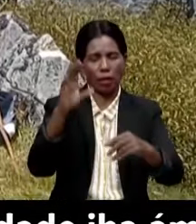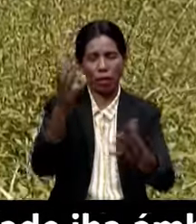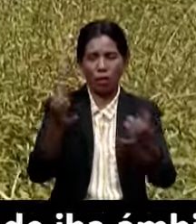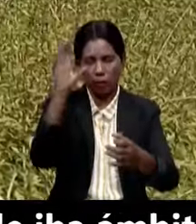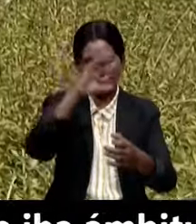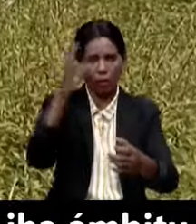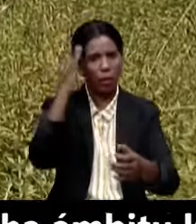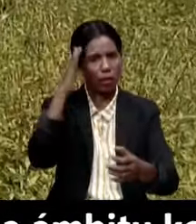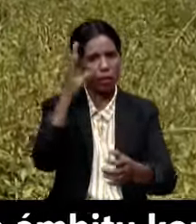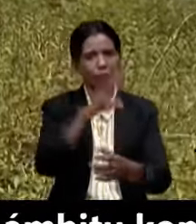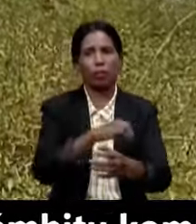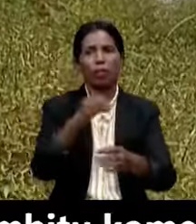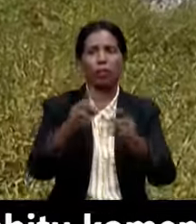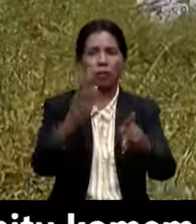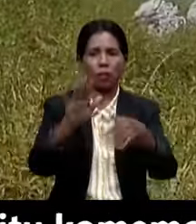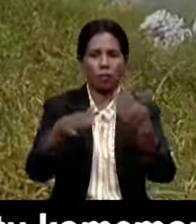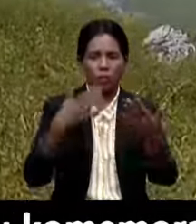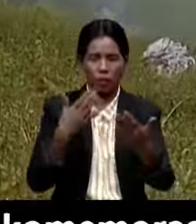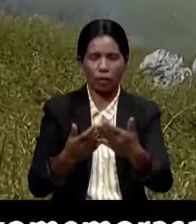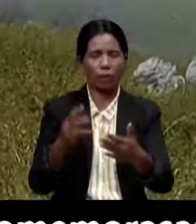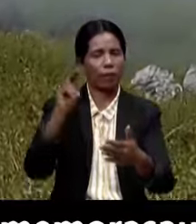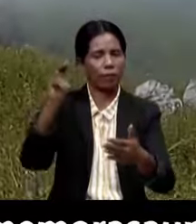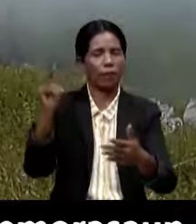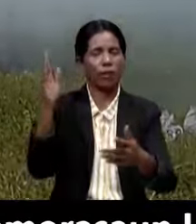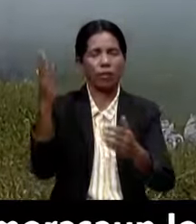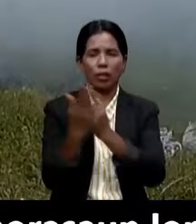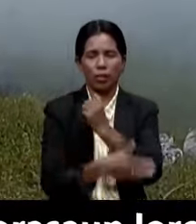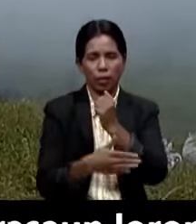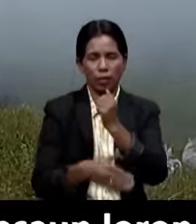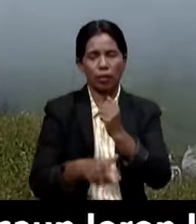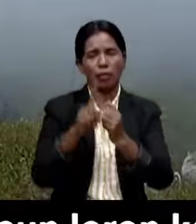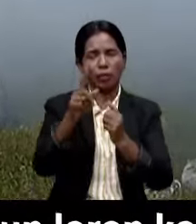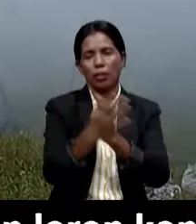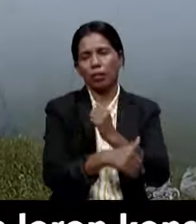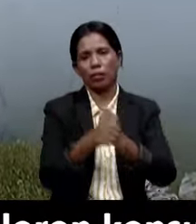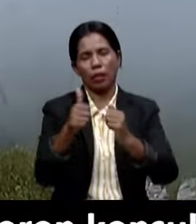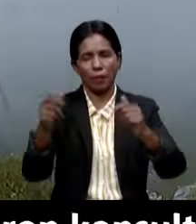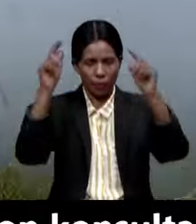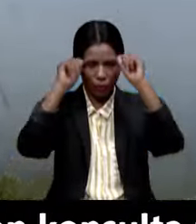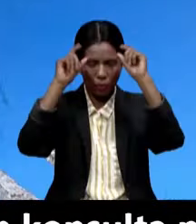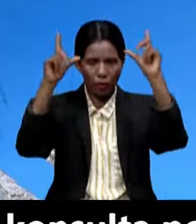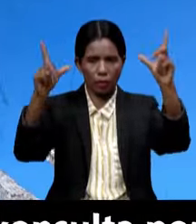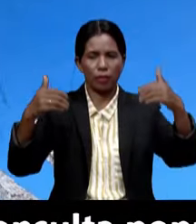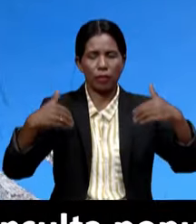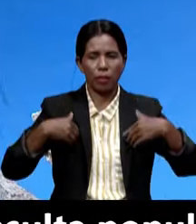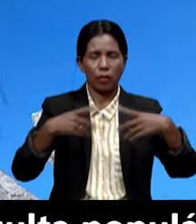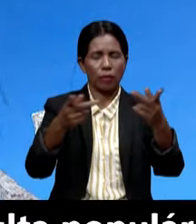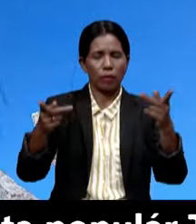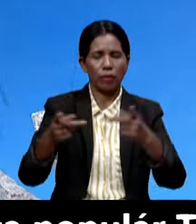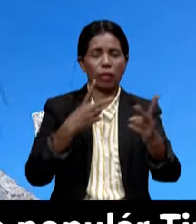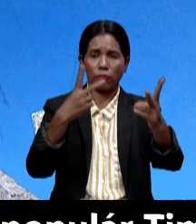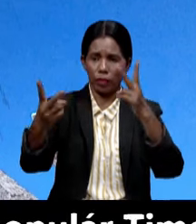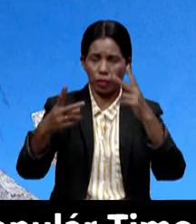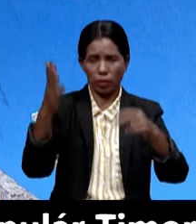hatene característica comunidade siranian e a nação idan ho nação selo Timor-Leste mos e a sítio turístico